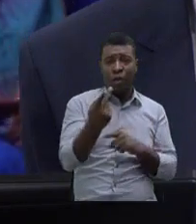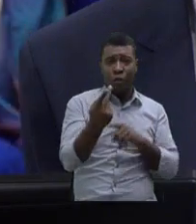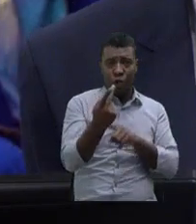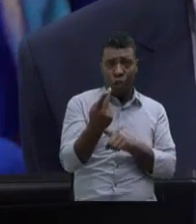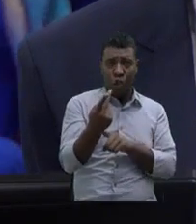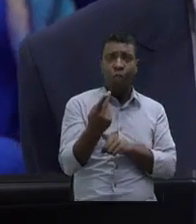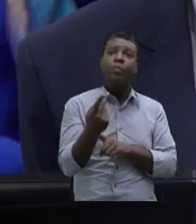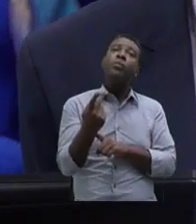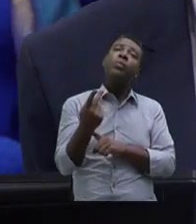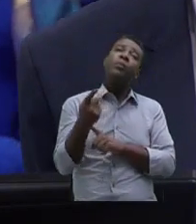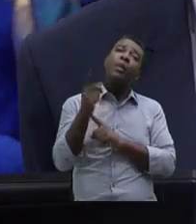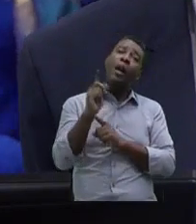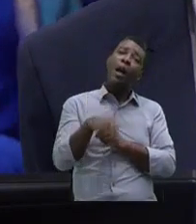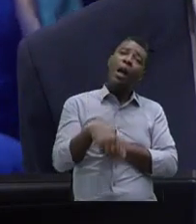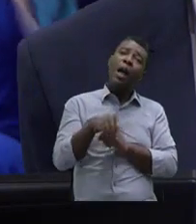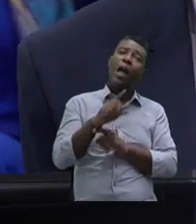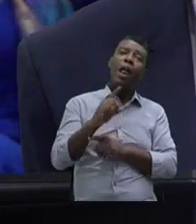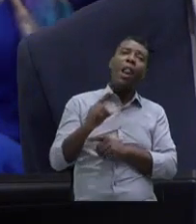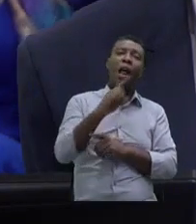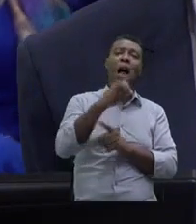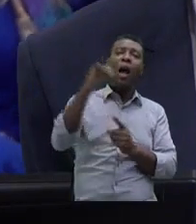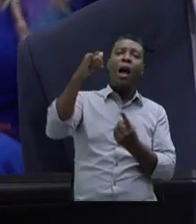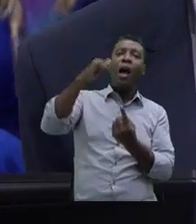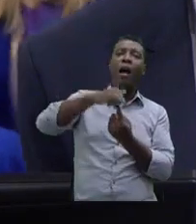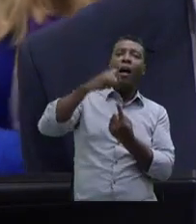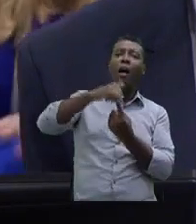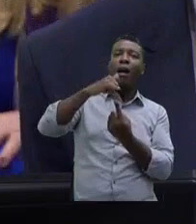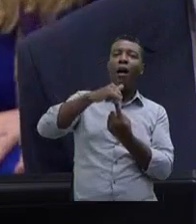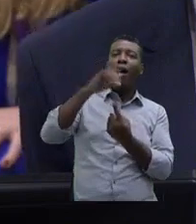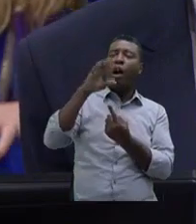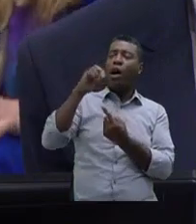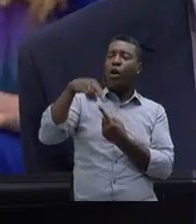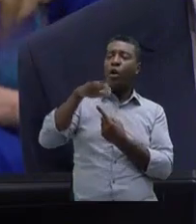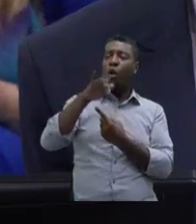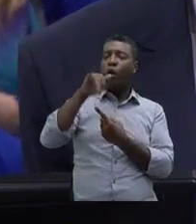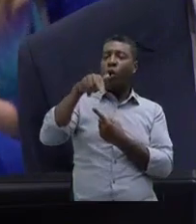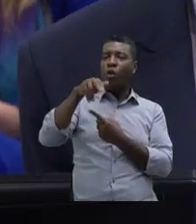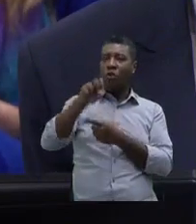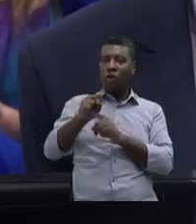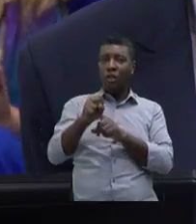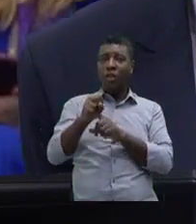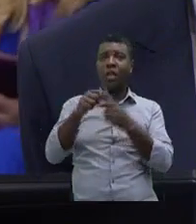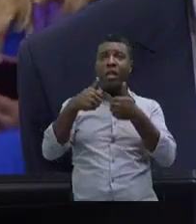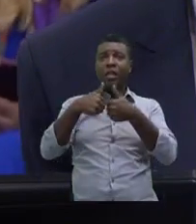a questão do aeroporto de Confins, que foi... está sendo desativado.